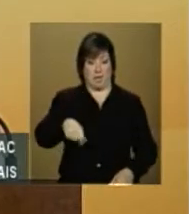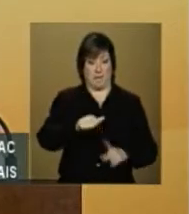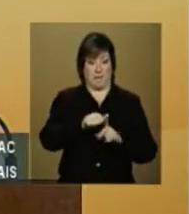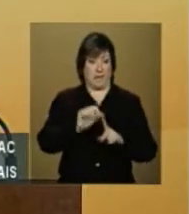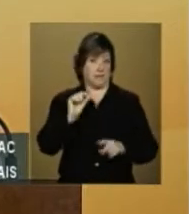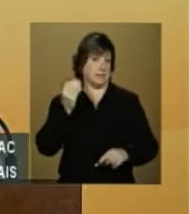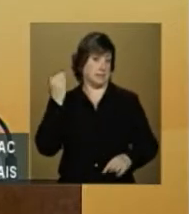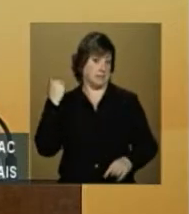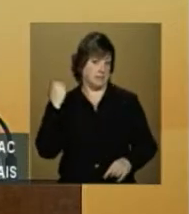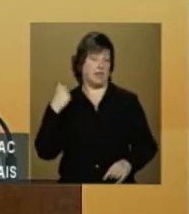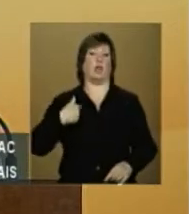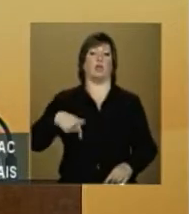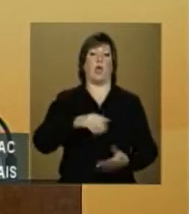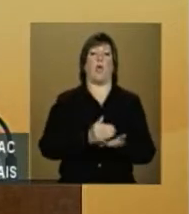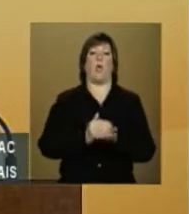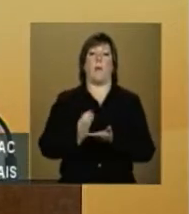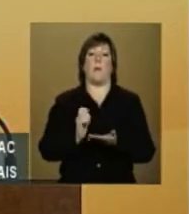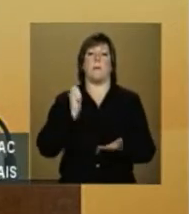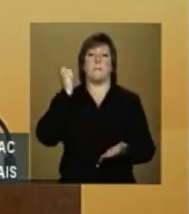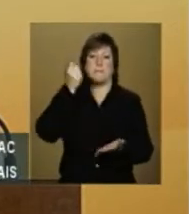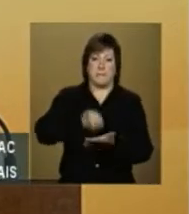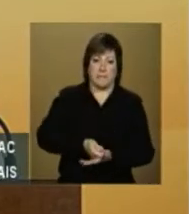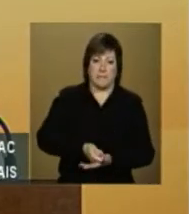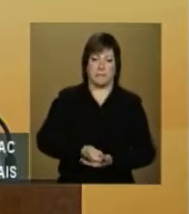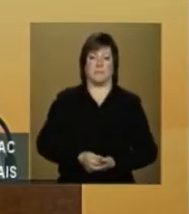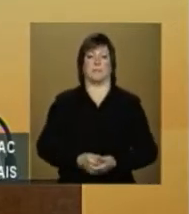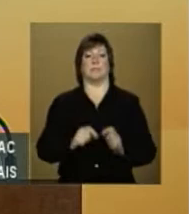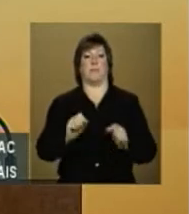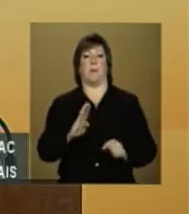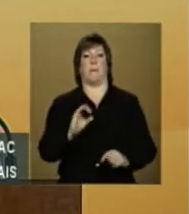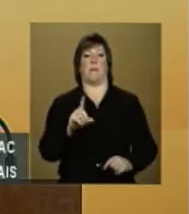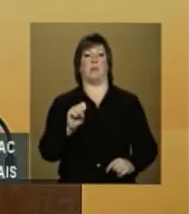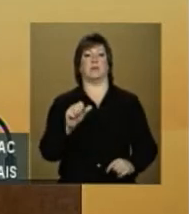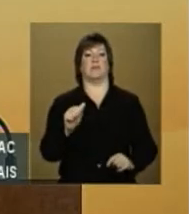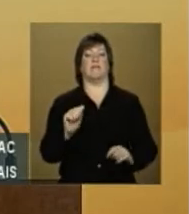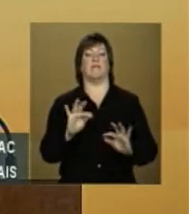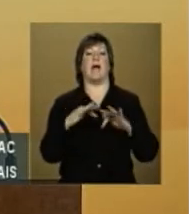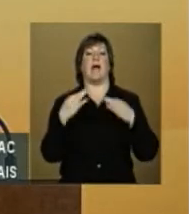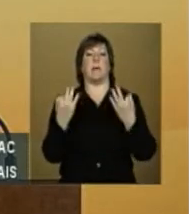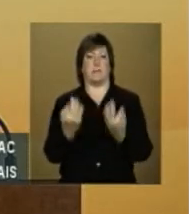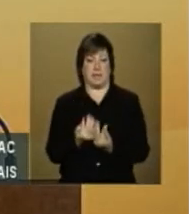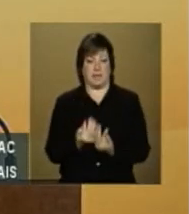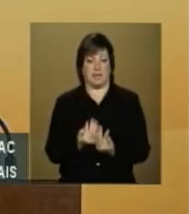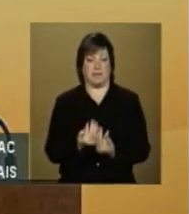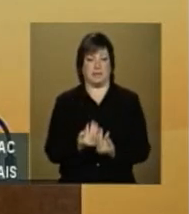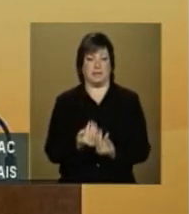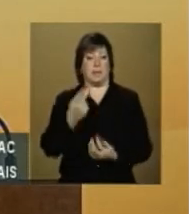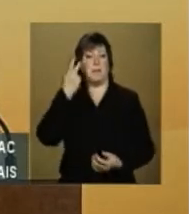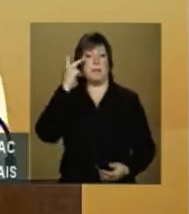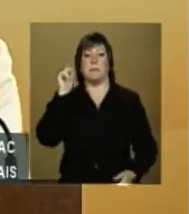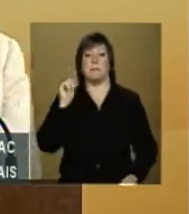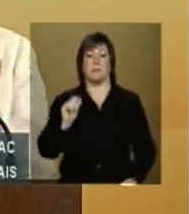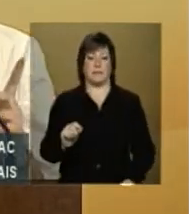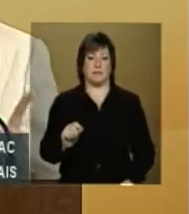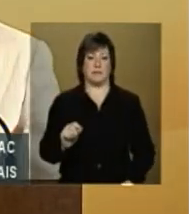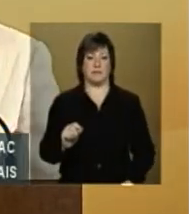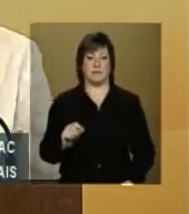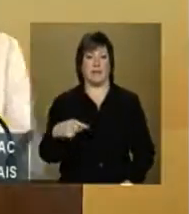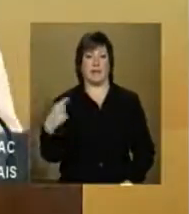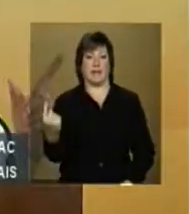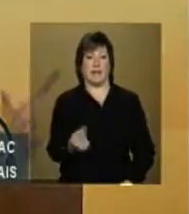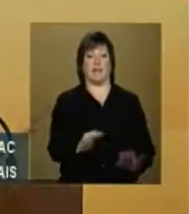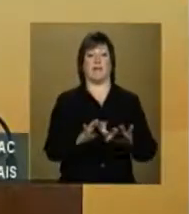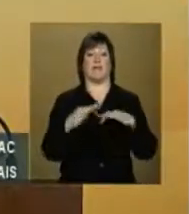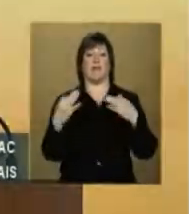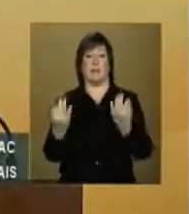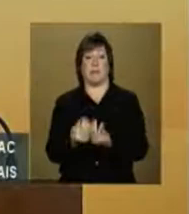nós começamos a pagar o Bolsa Família para aquelas famílias